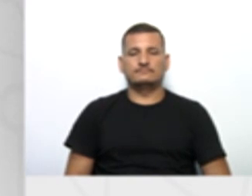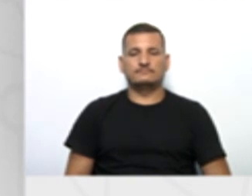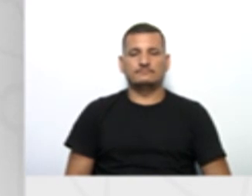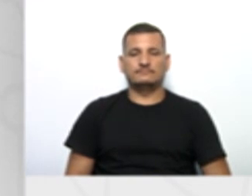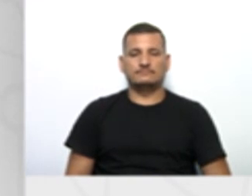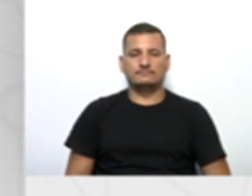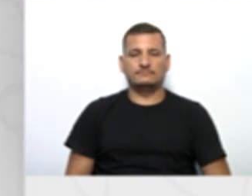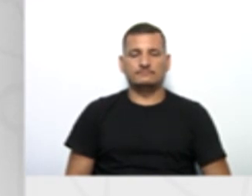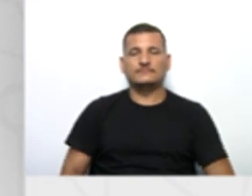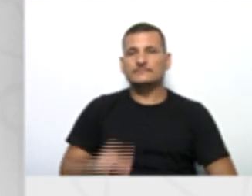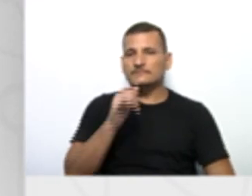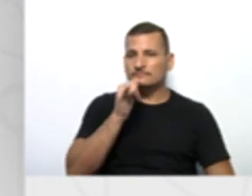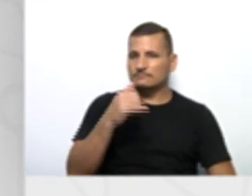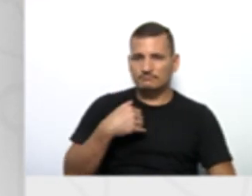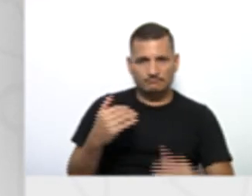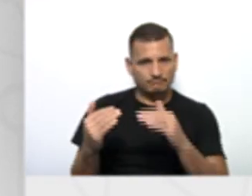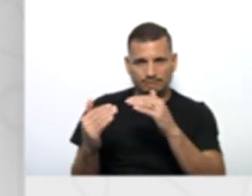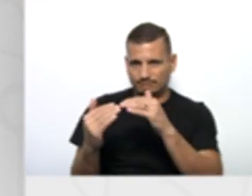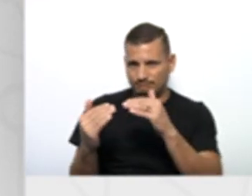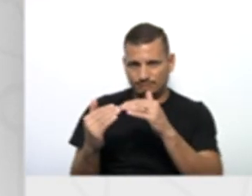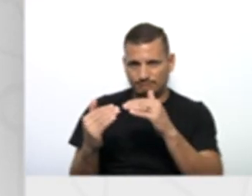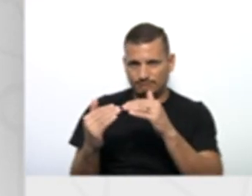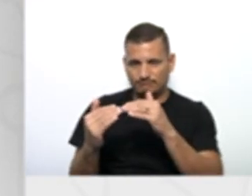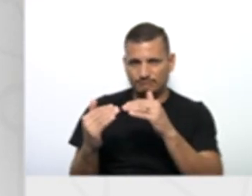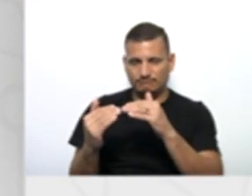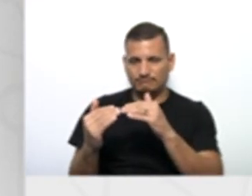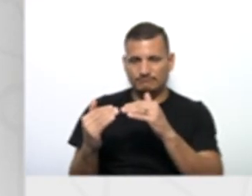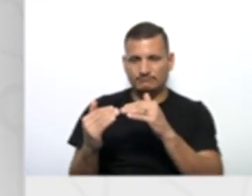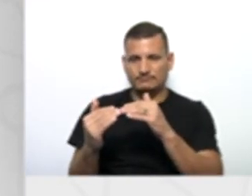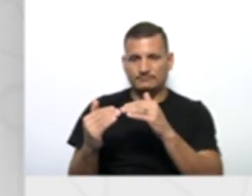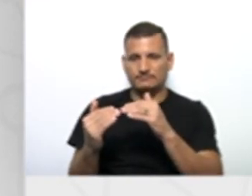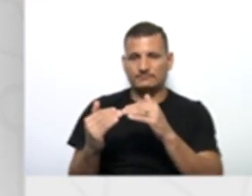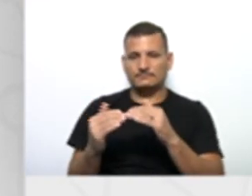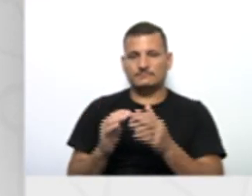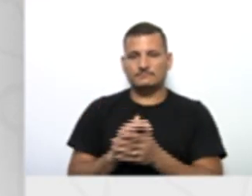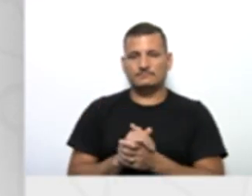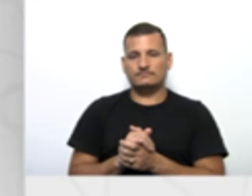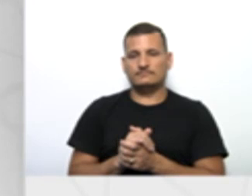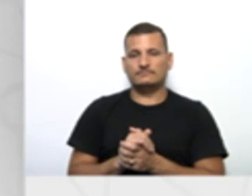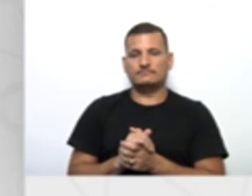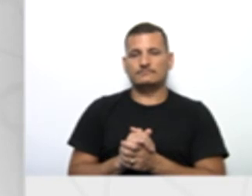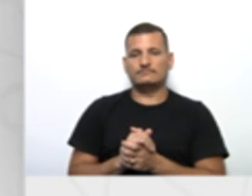Se eu não estiver conversando com ele. Então, por exemplo, o estágio é... Aí eu coloco